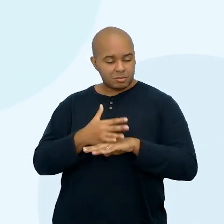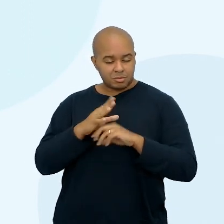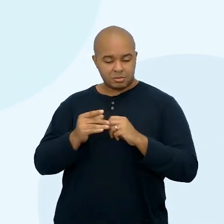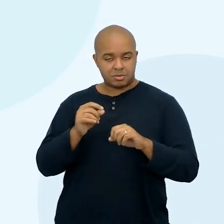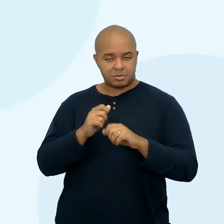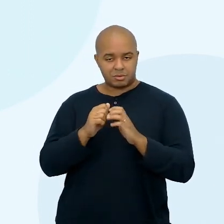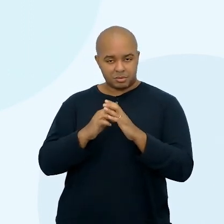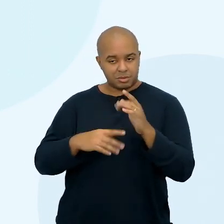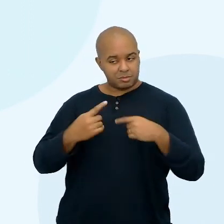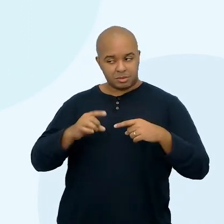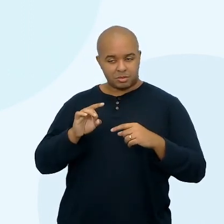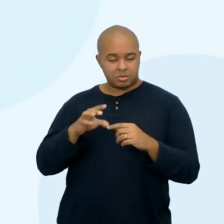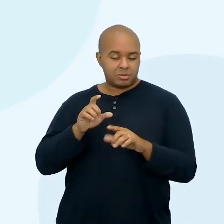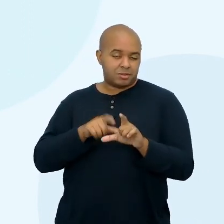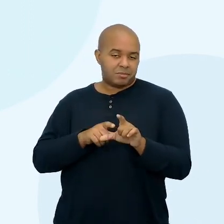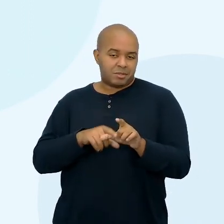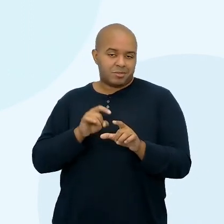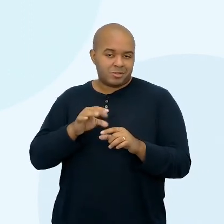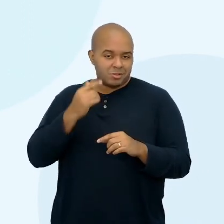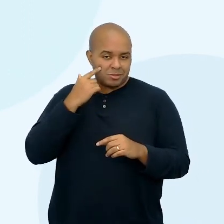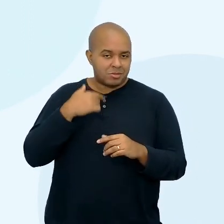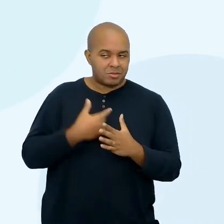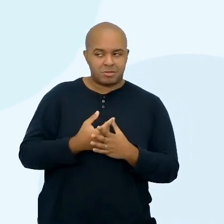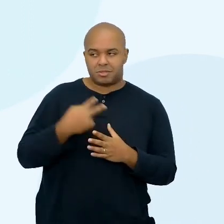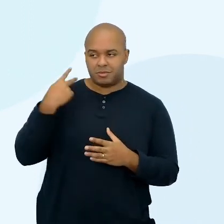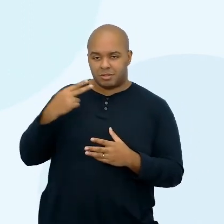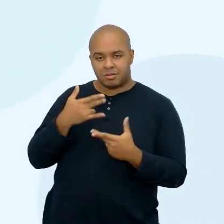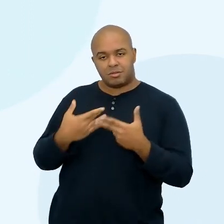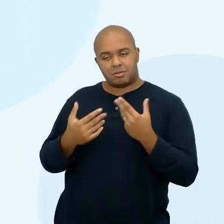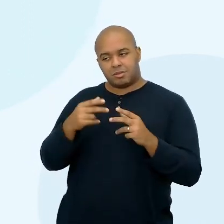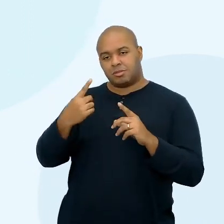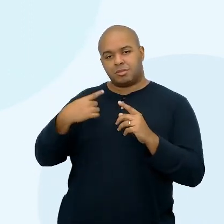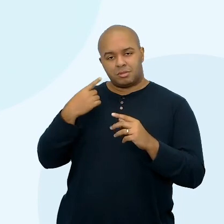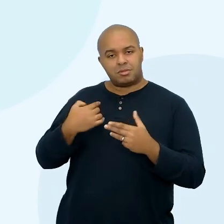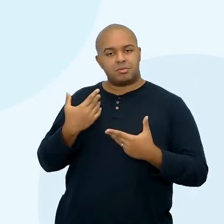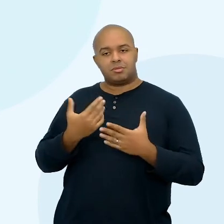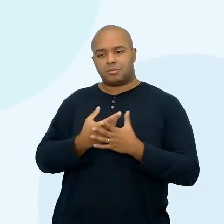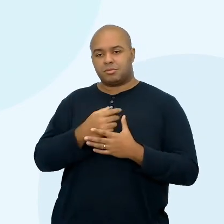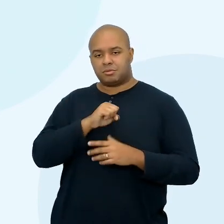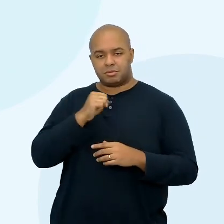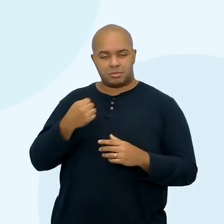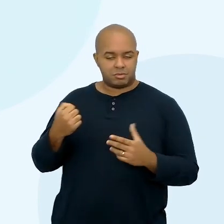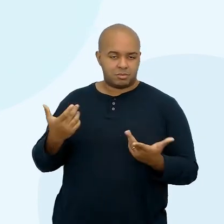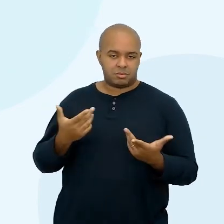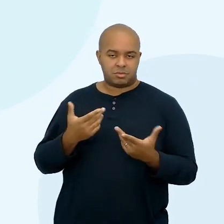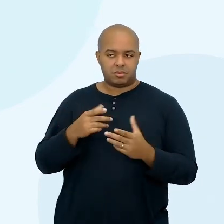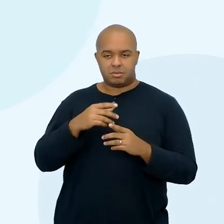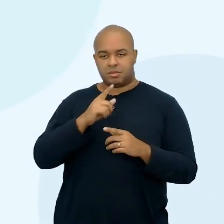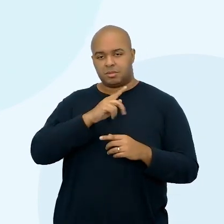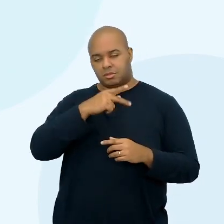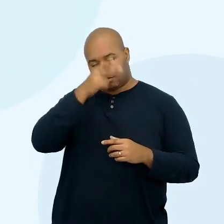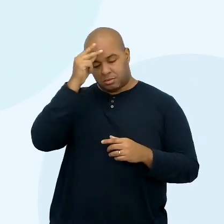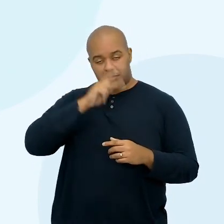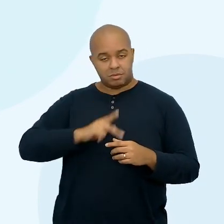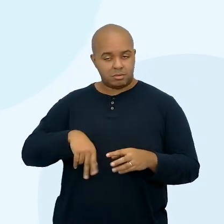É lá que estão os problemas, é lá que tem que ser formuladas as soluções. E